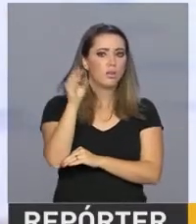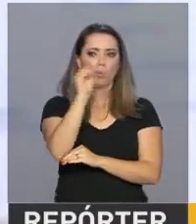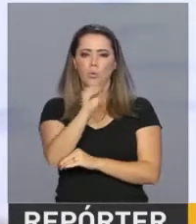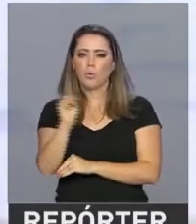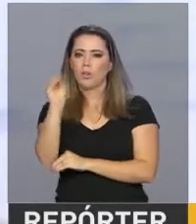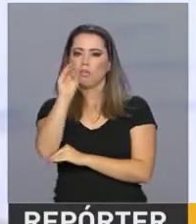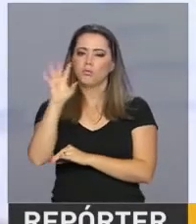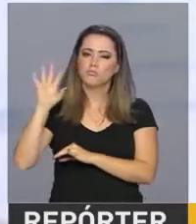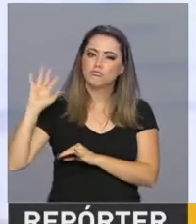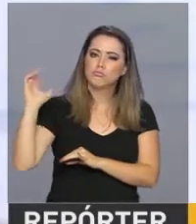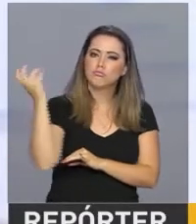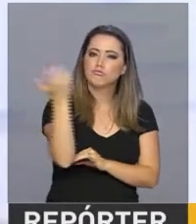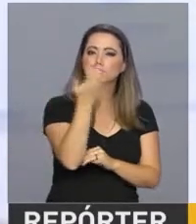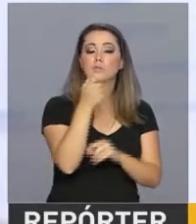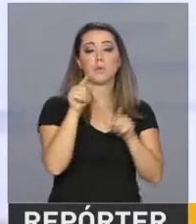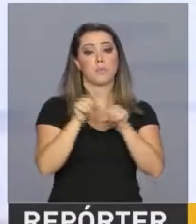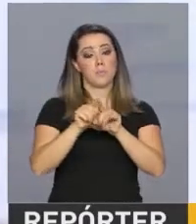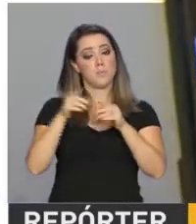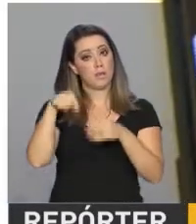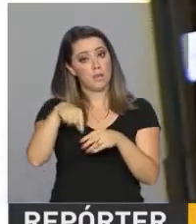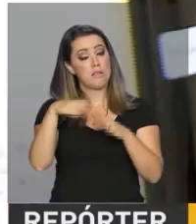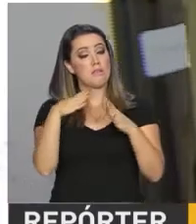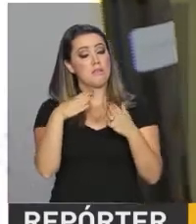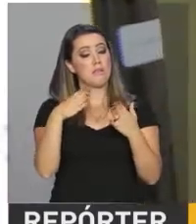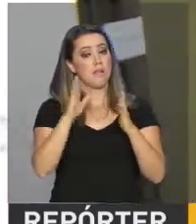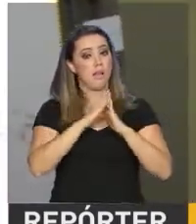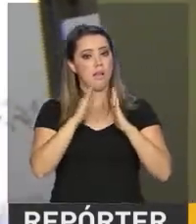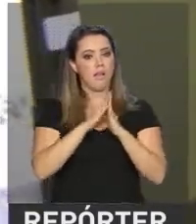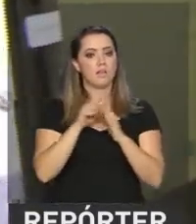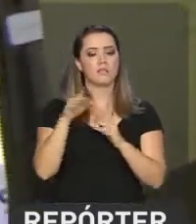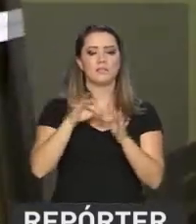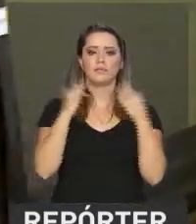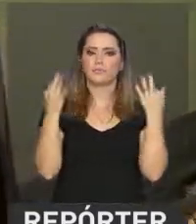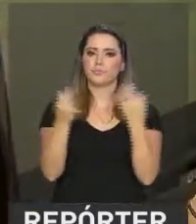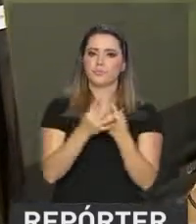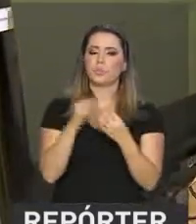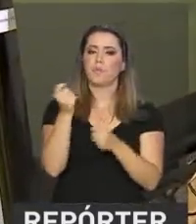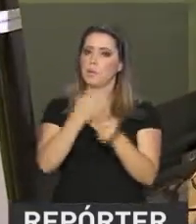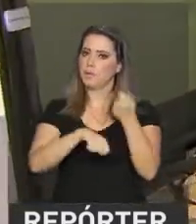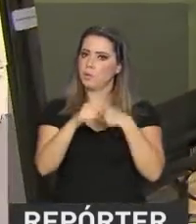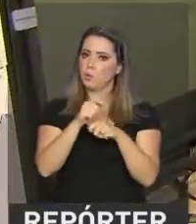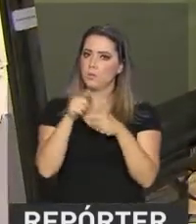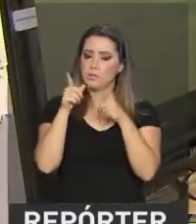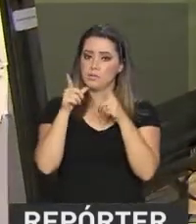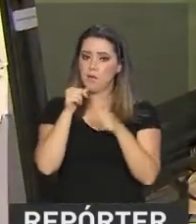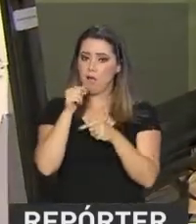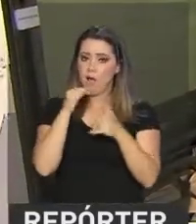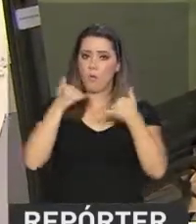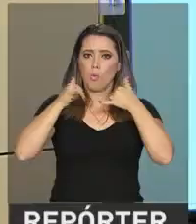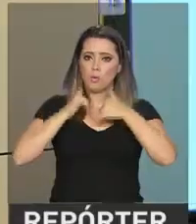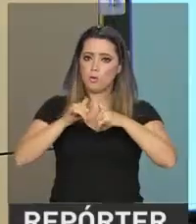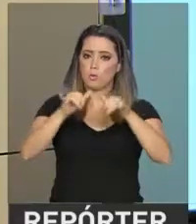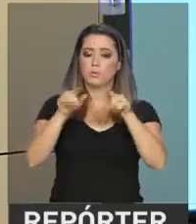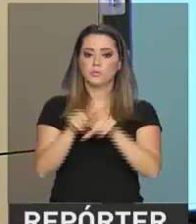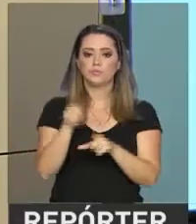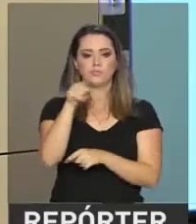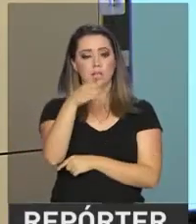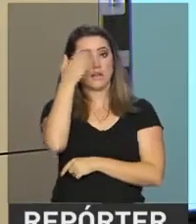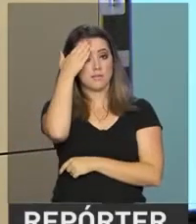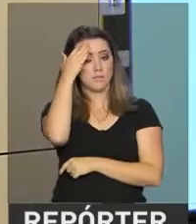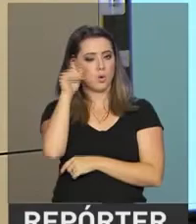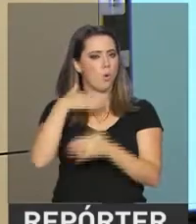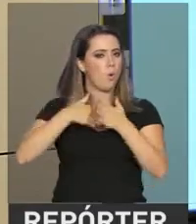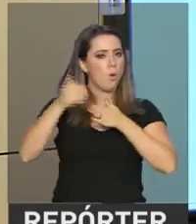do meio ambiente em casa a família adota medidas para a economia de energia elétrica e água quando a jornalista soube que